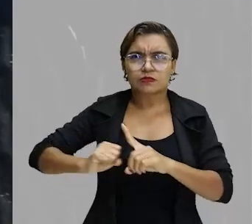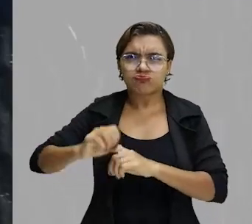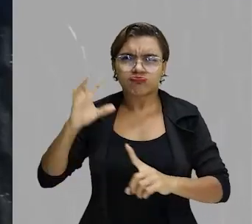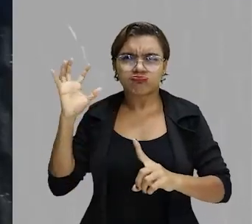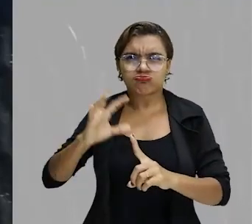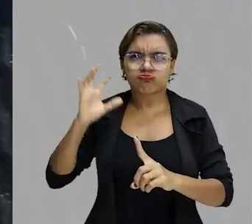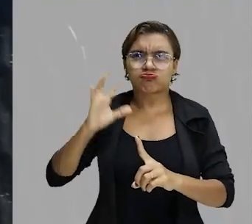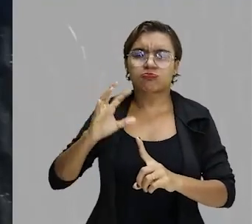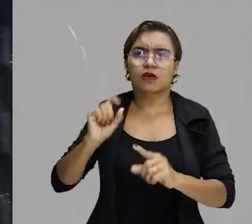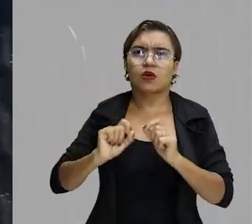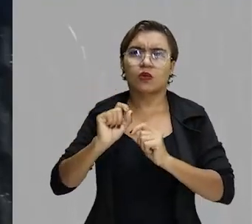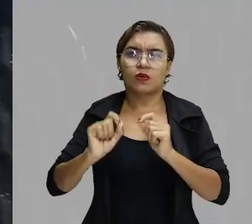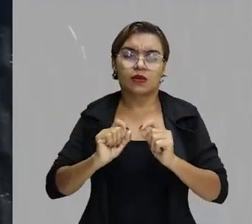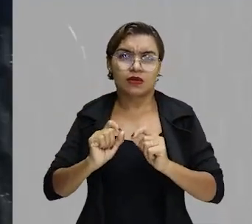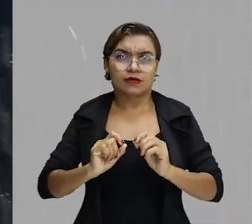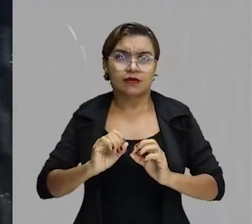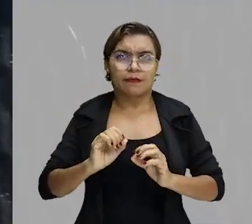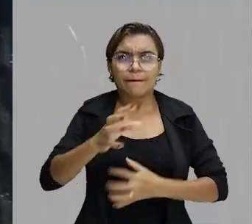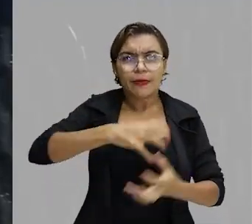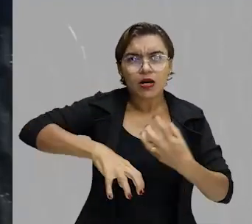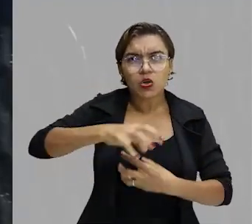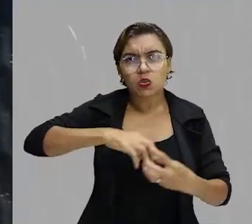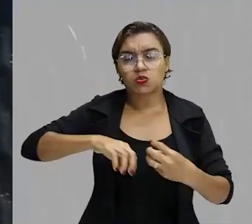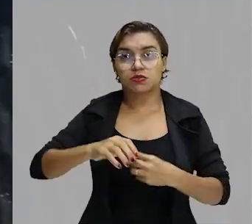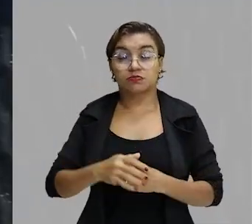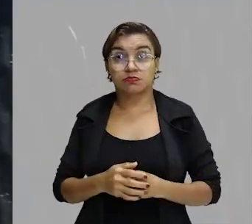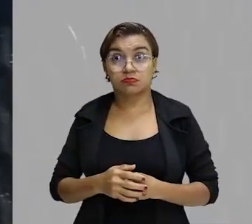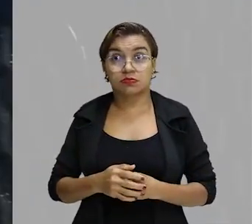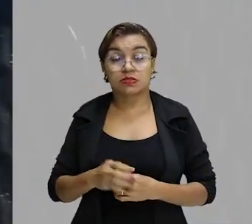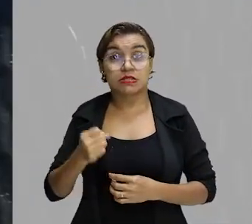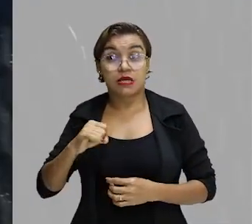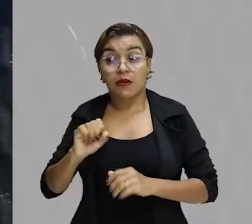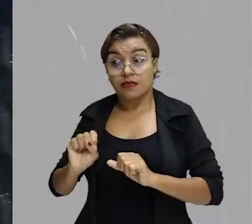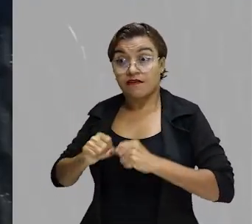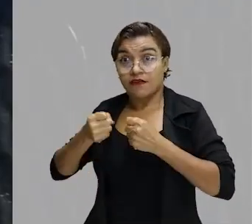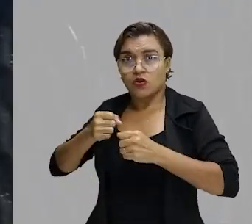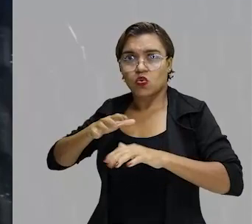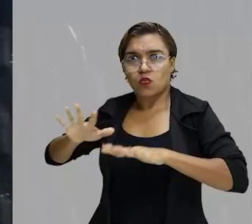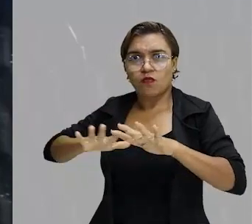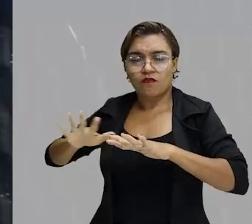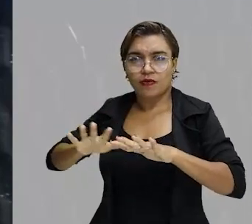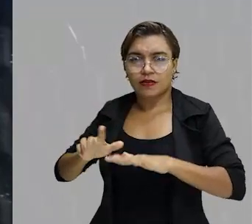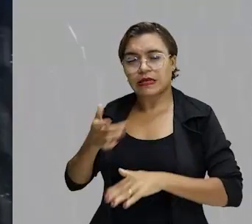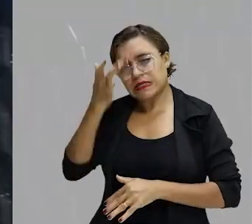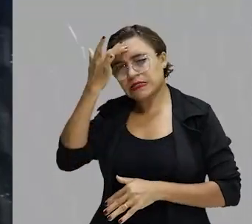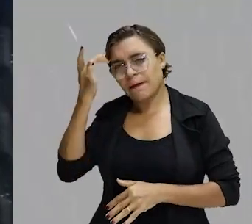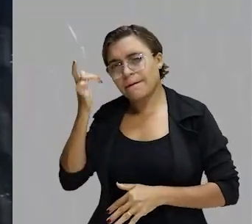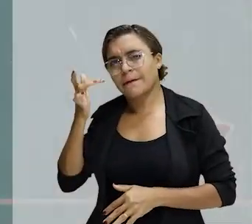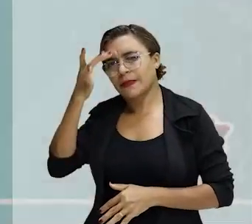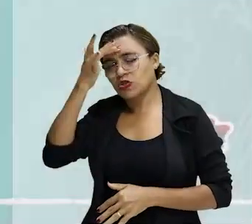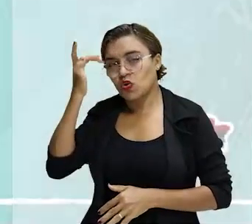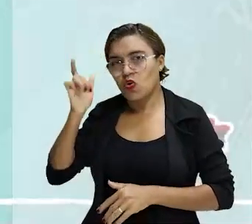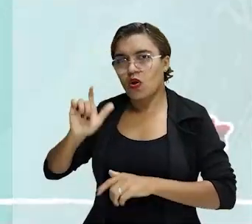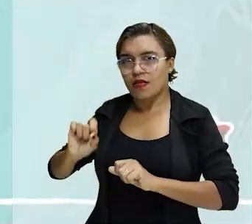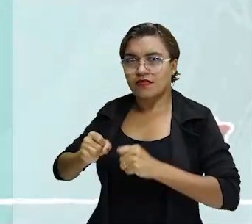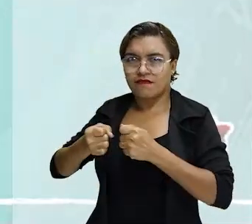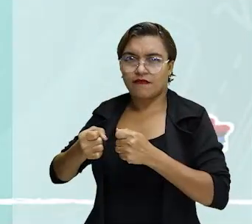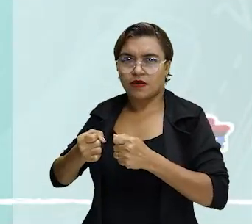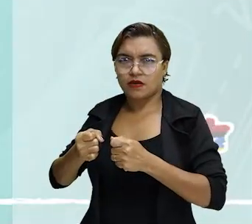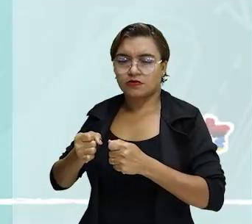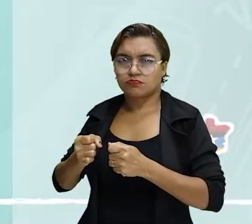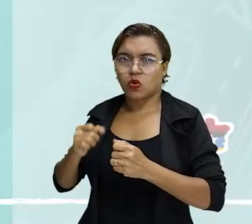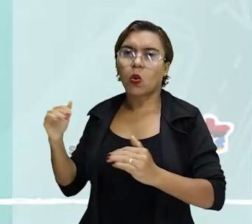causa das tensões e desordens. Para quem defende os movimentos, como por exemplo Alain